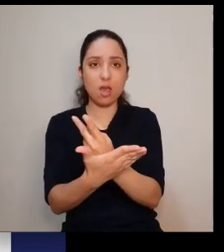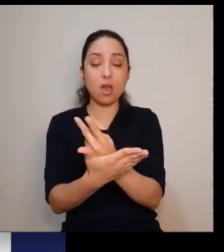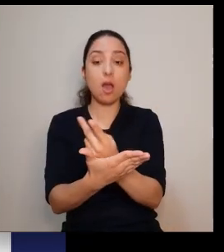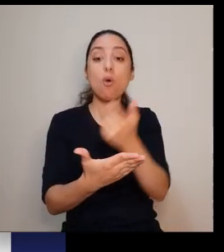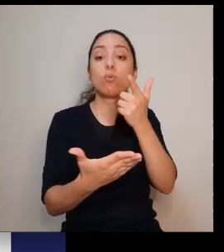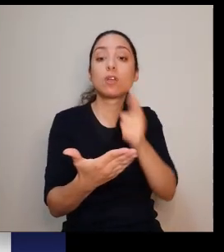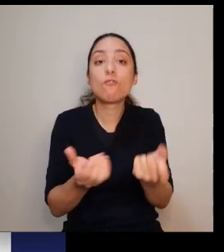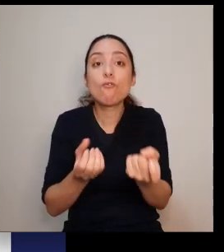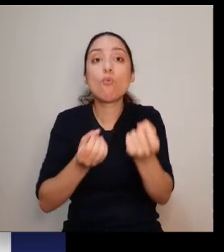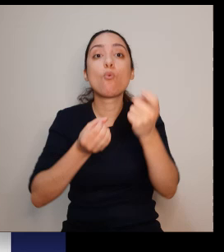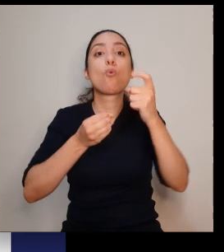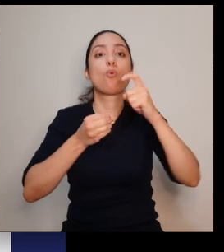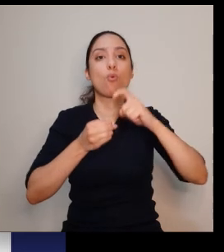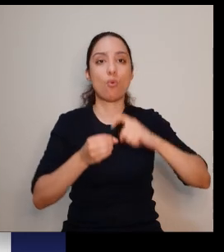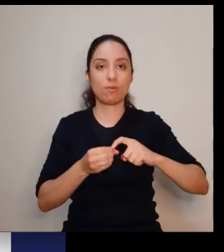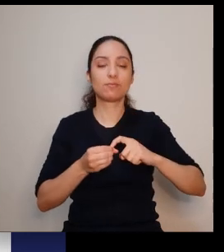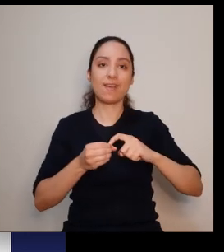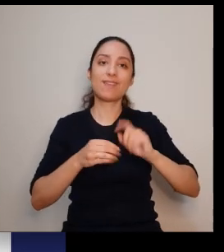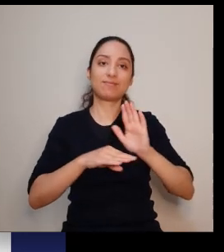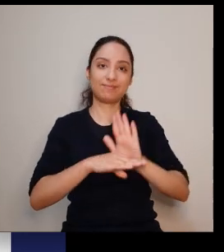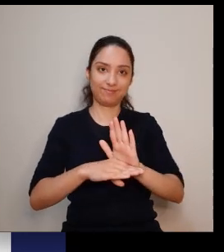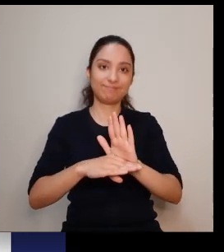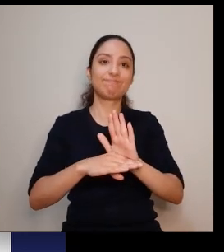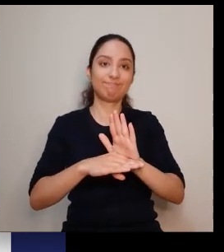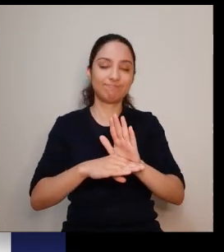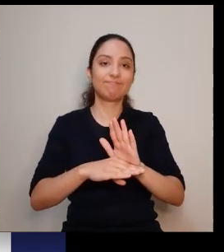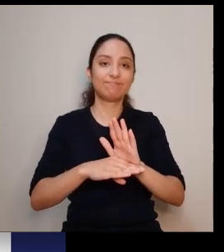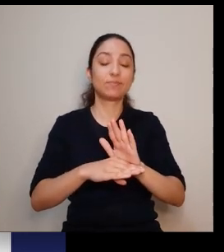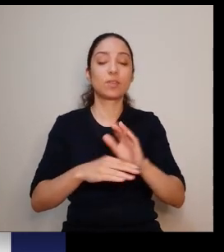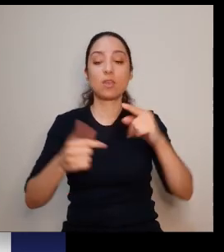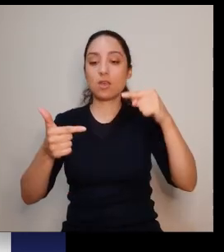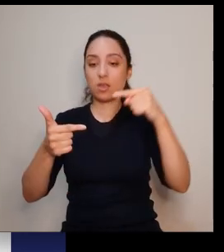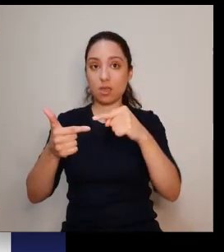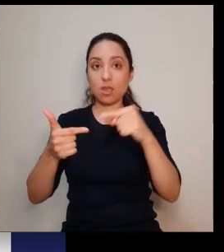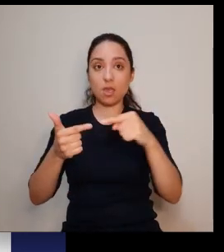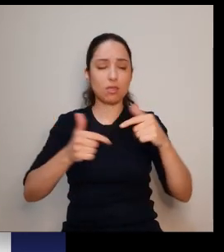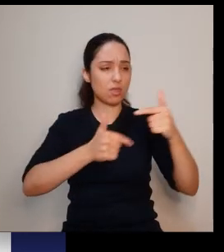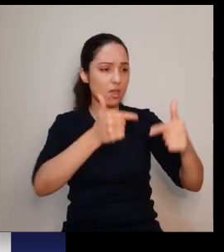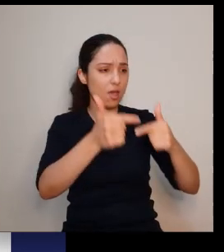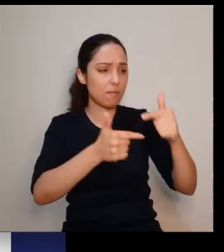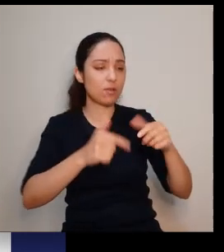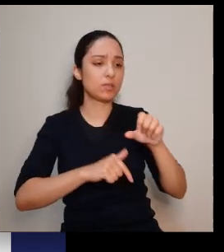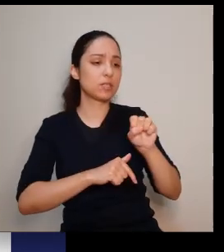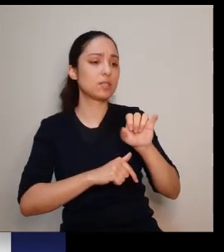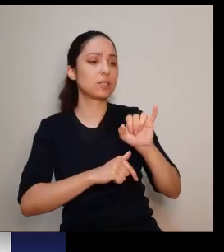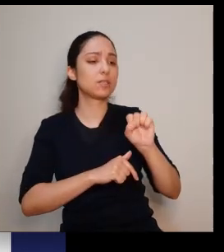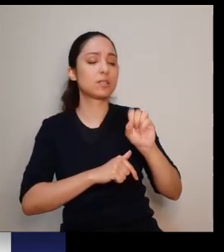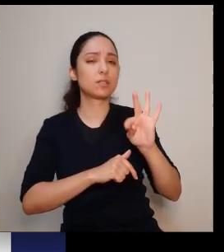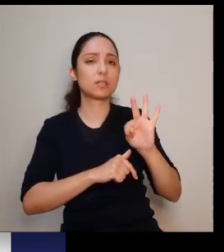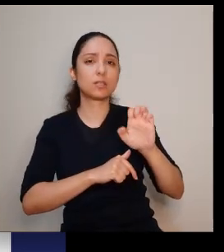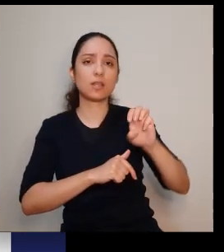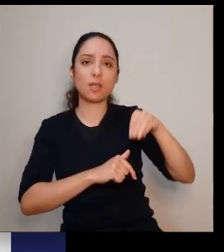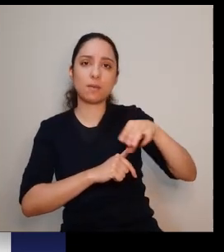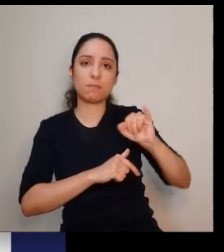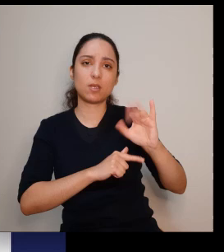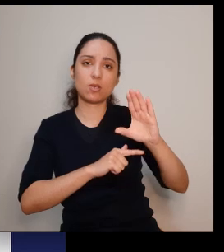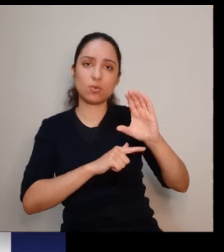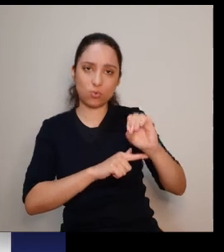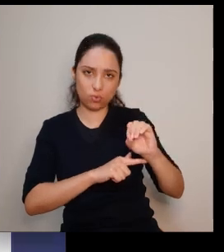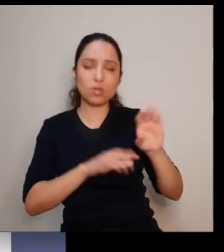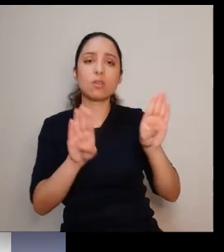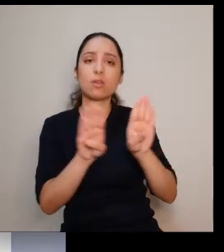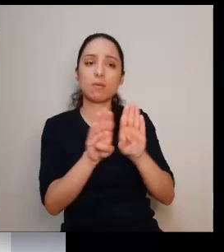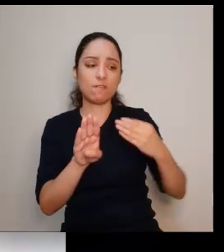em ecossistemas, foca nos serviços ecossistêmicos e na proteção da biodiversidade como uma estratégia de adaptação às